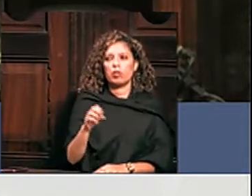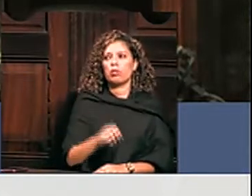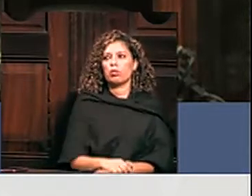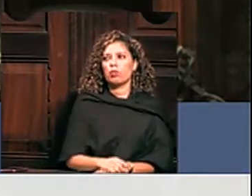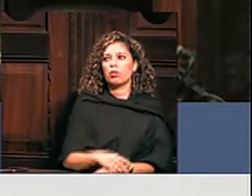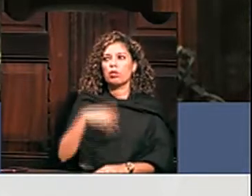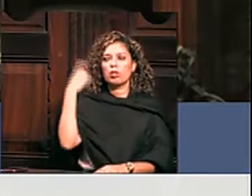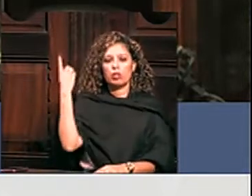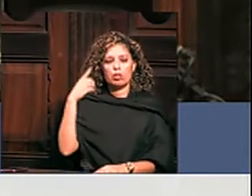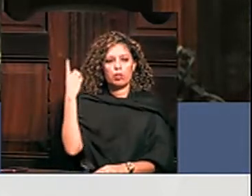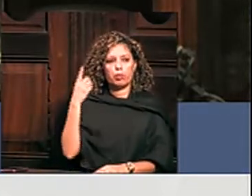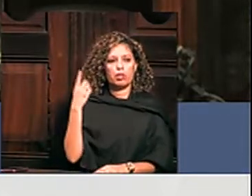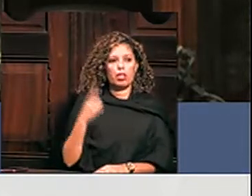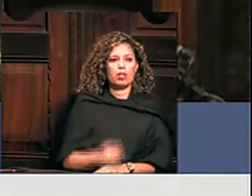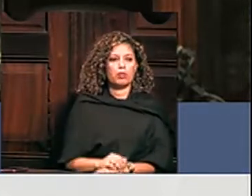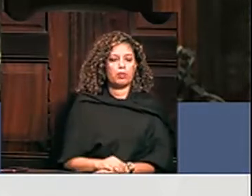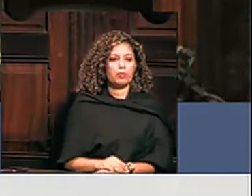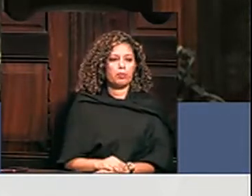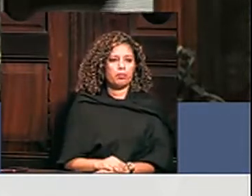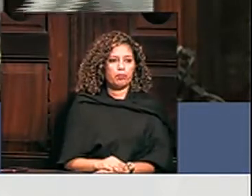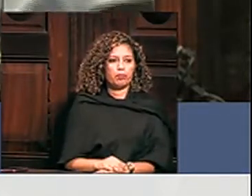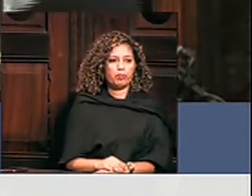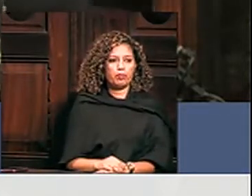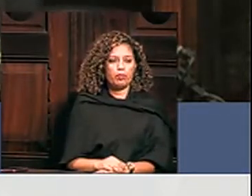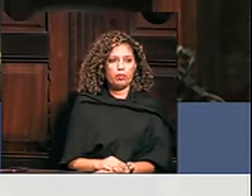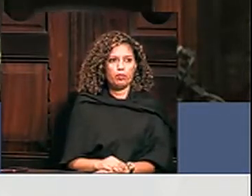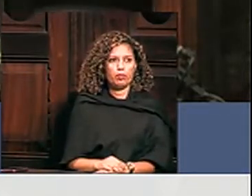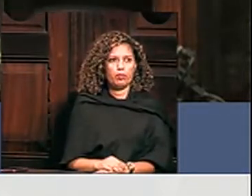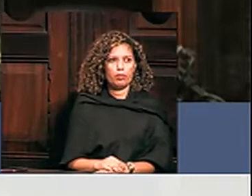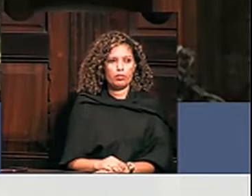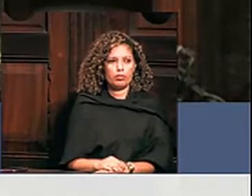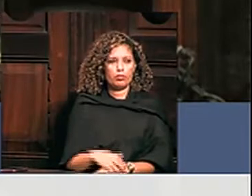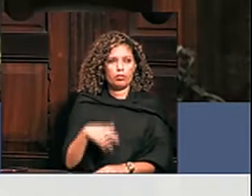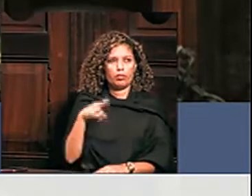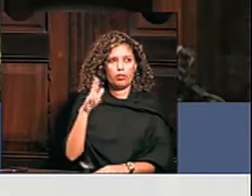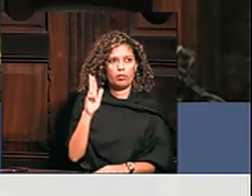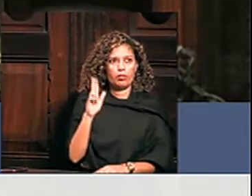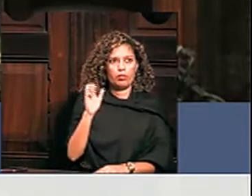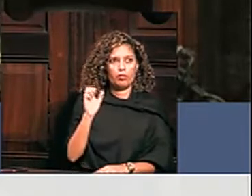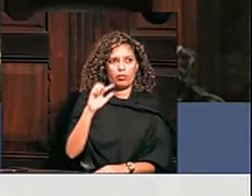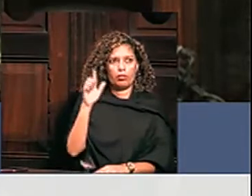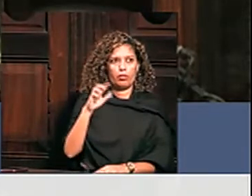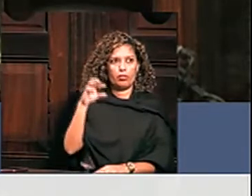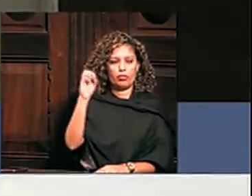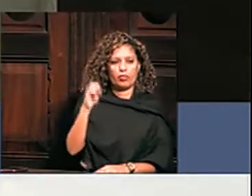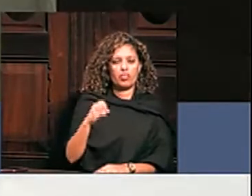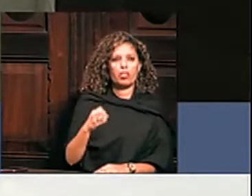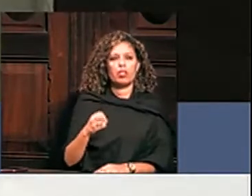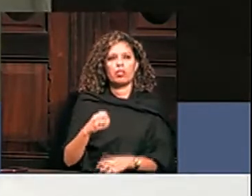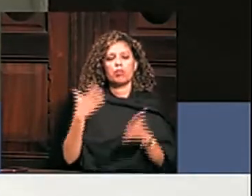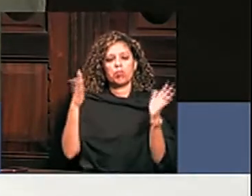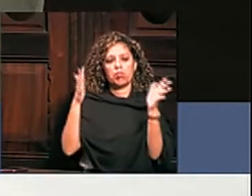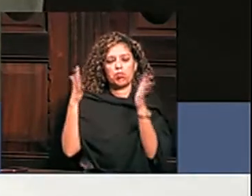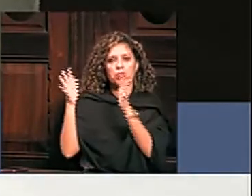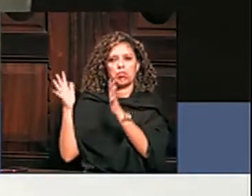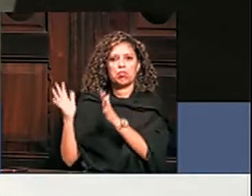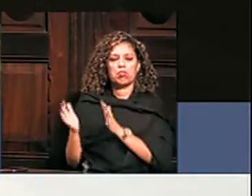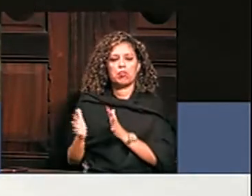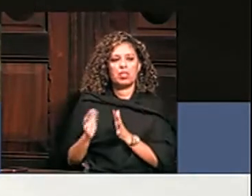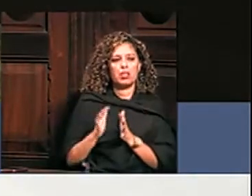Deputado Nivaldo Mulim. Pessoal da UESO está acabando de comemorar ali, né? Parabéns